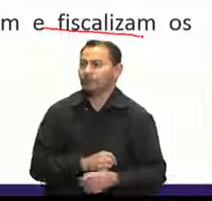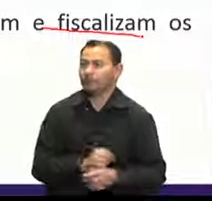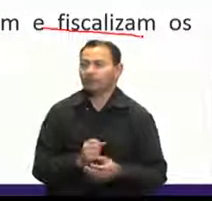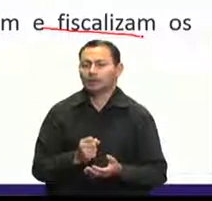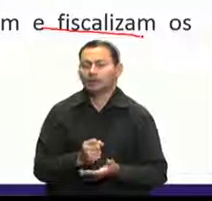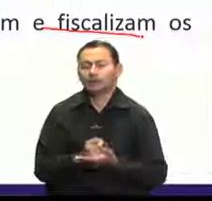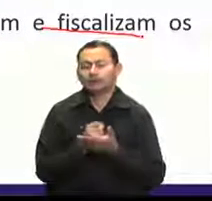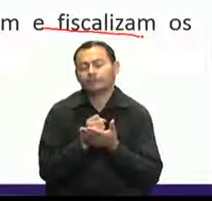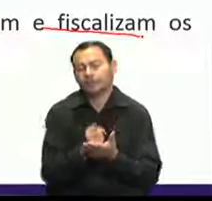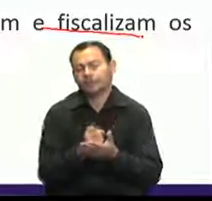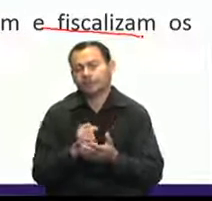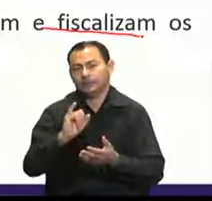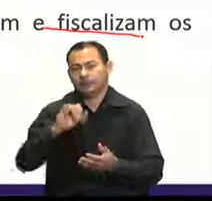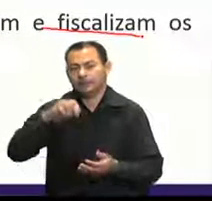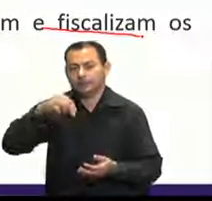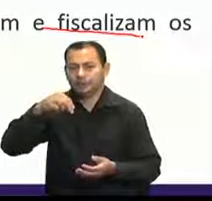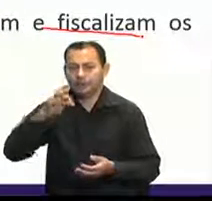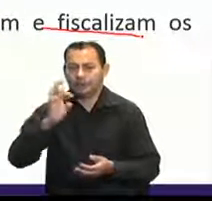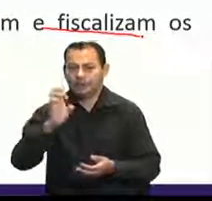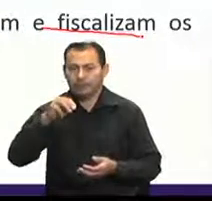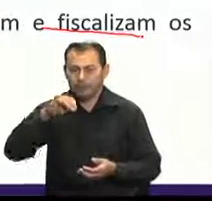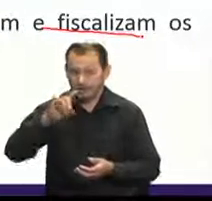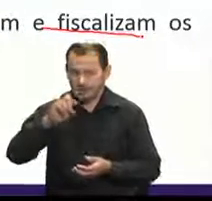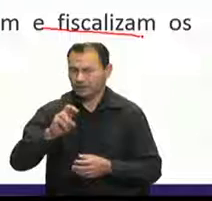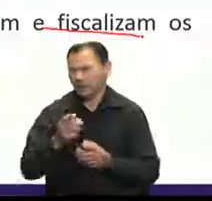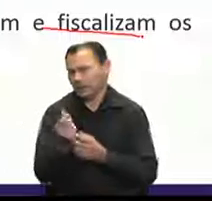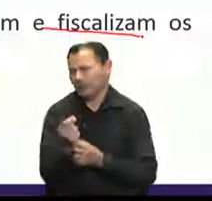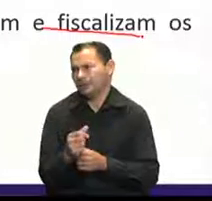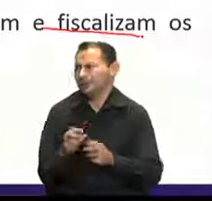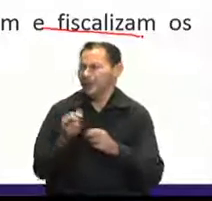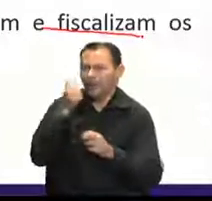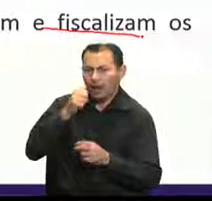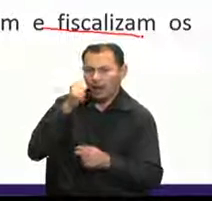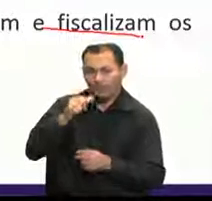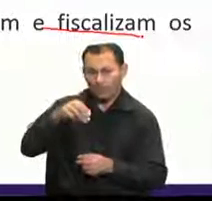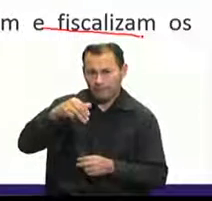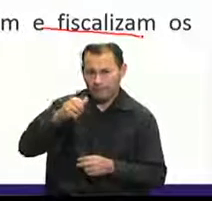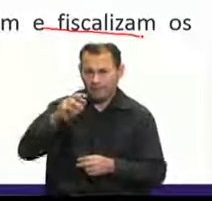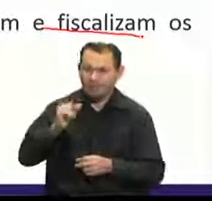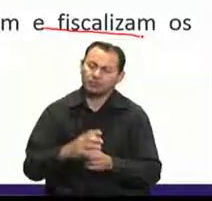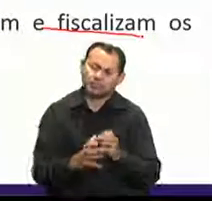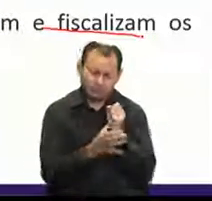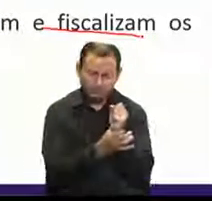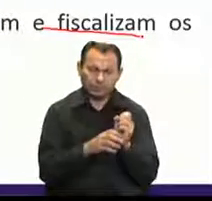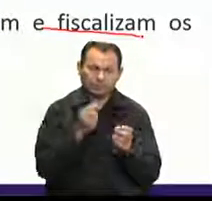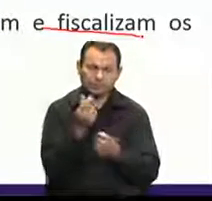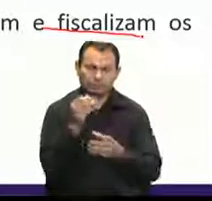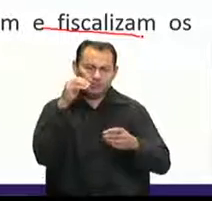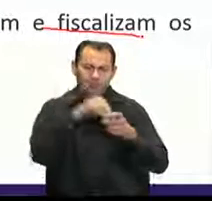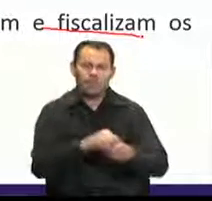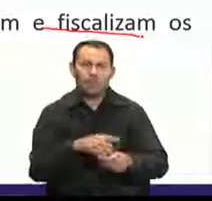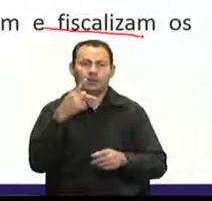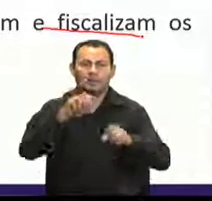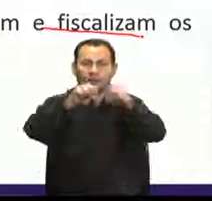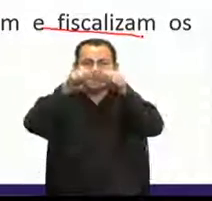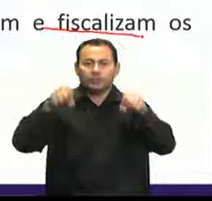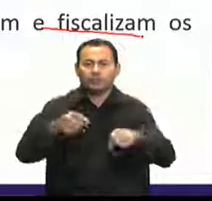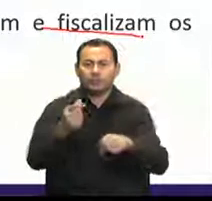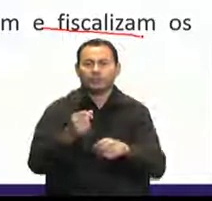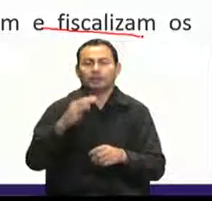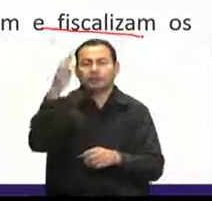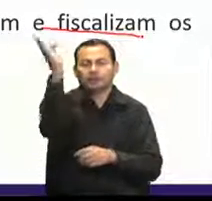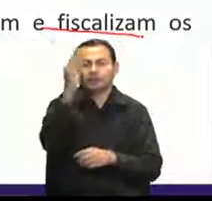intermediários financeiros assim márcia pode ficar segura quanto aos seus investimentos no sistema financeiro